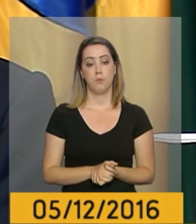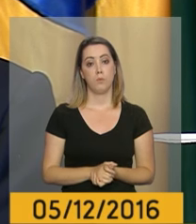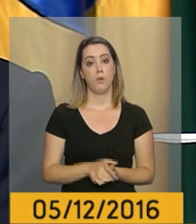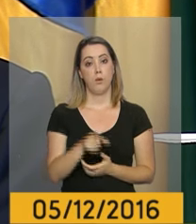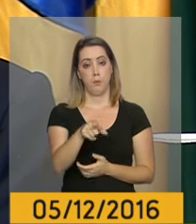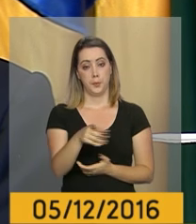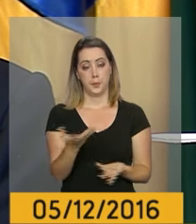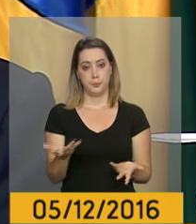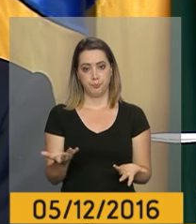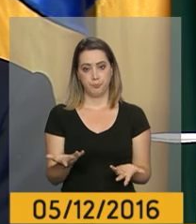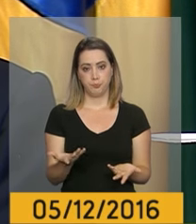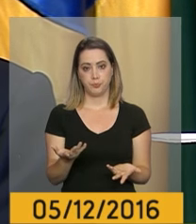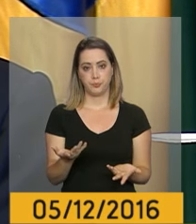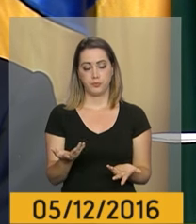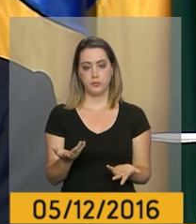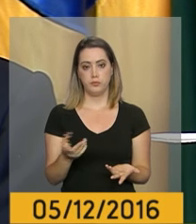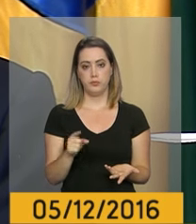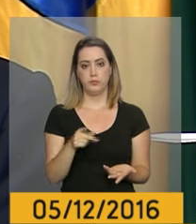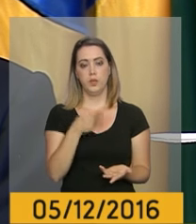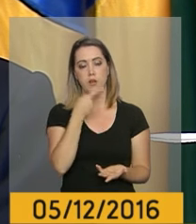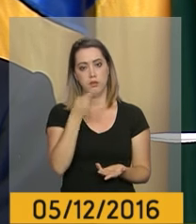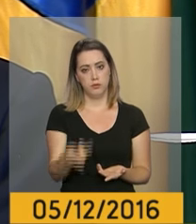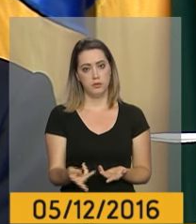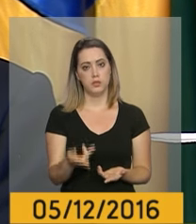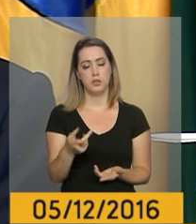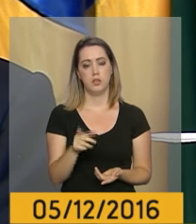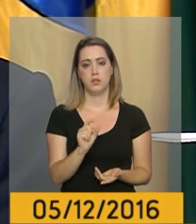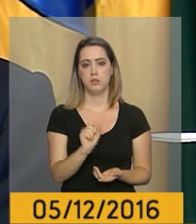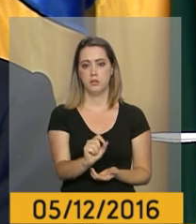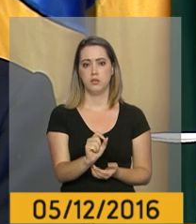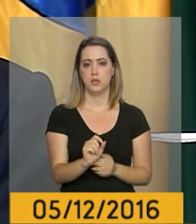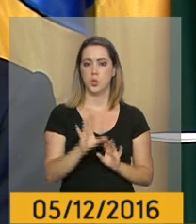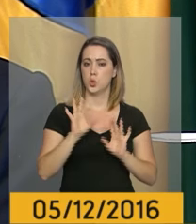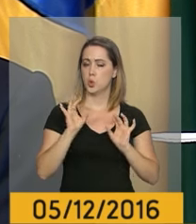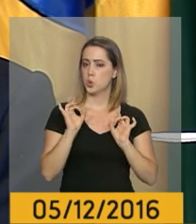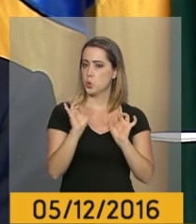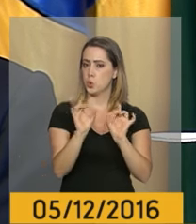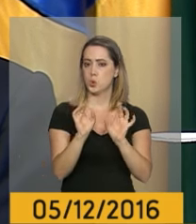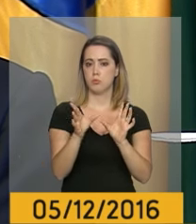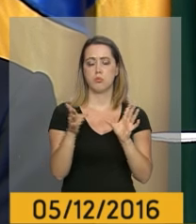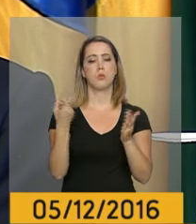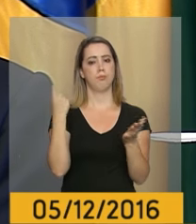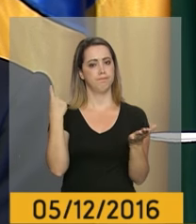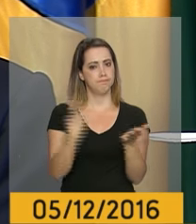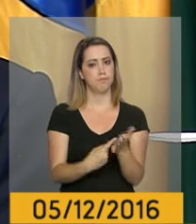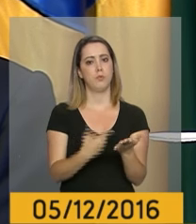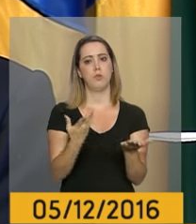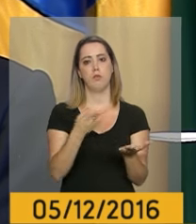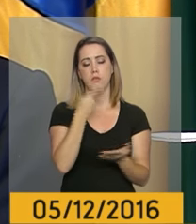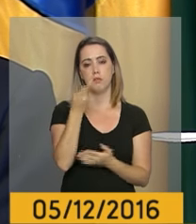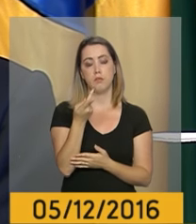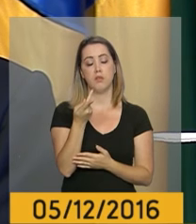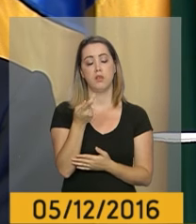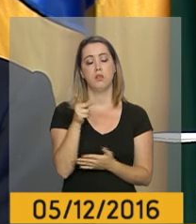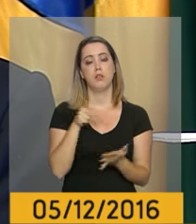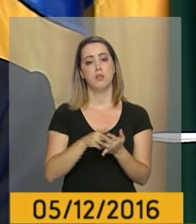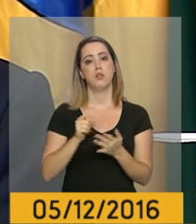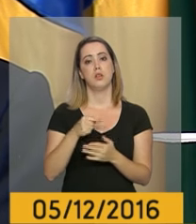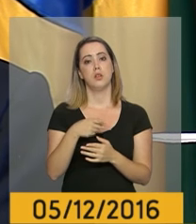Nesse sentido, eu vou apenas fazer algumas afirmações para também